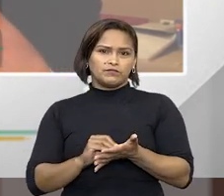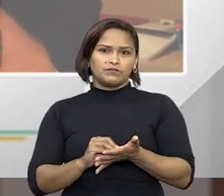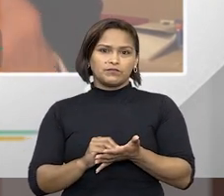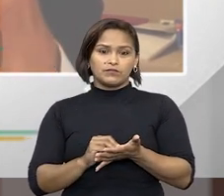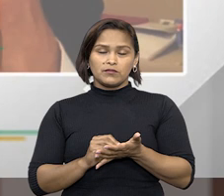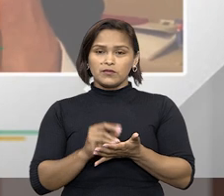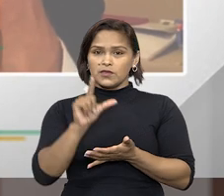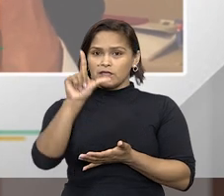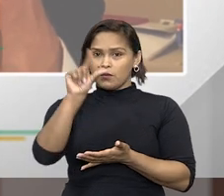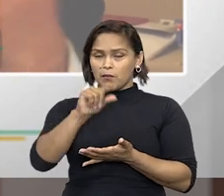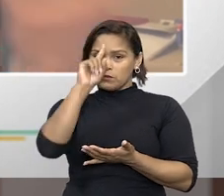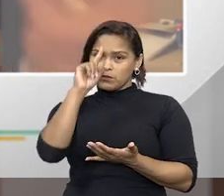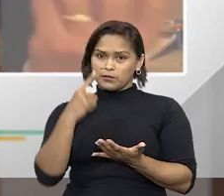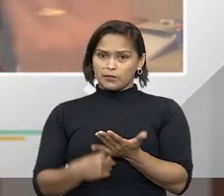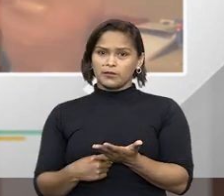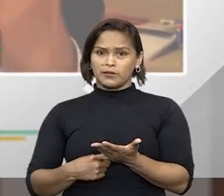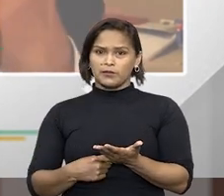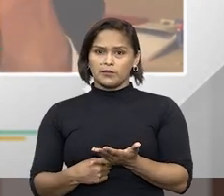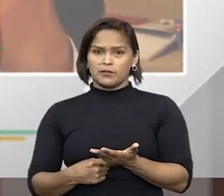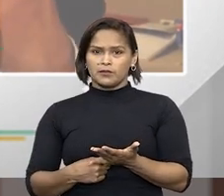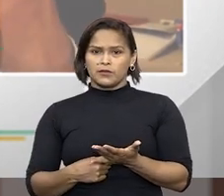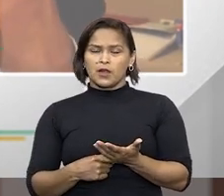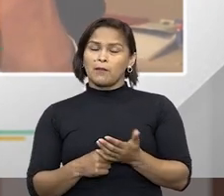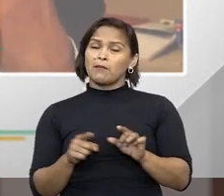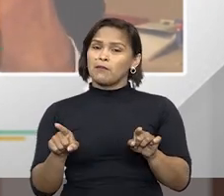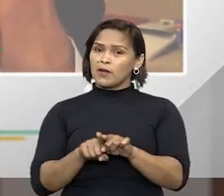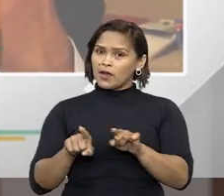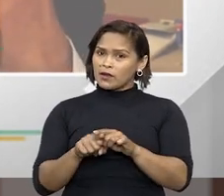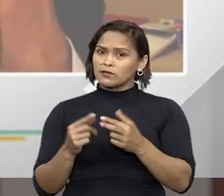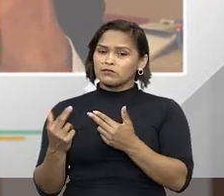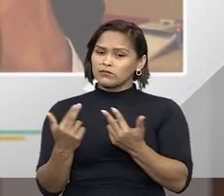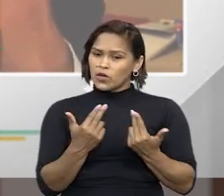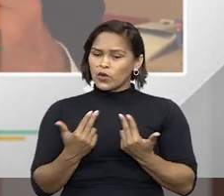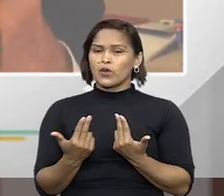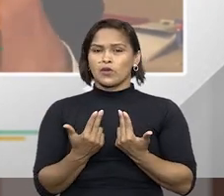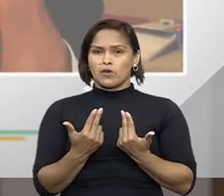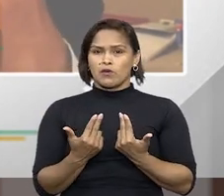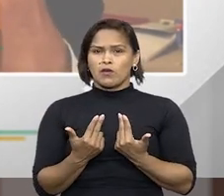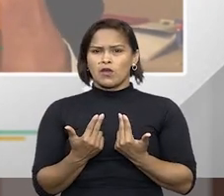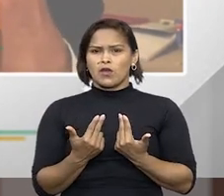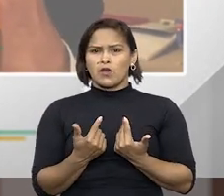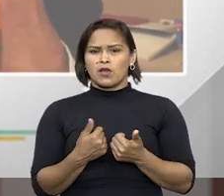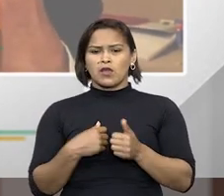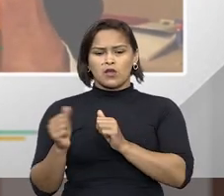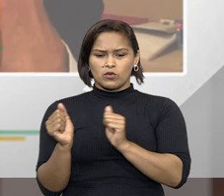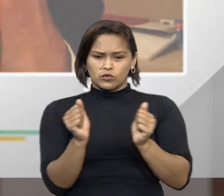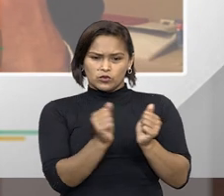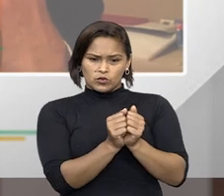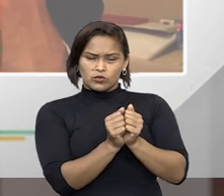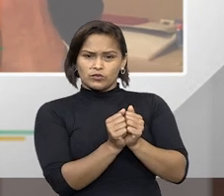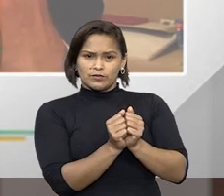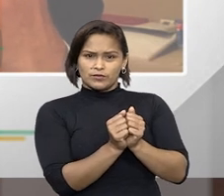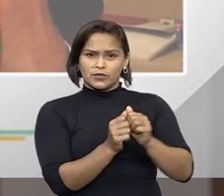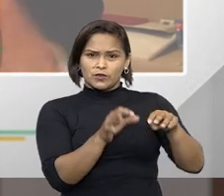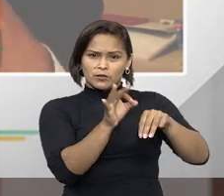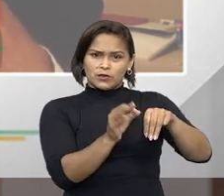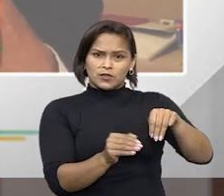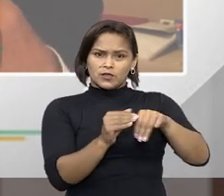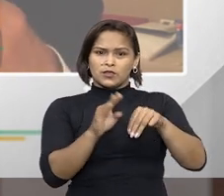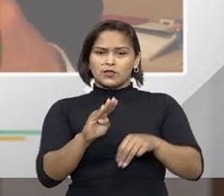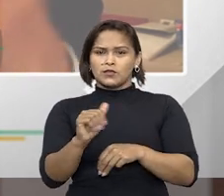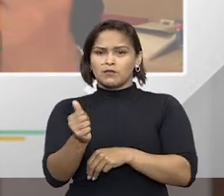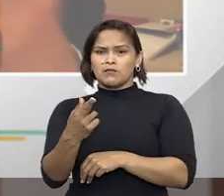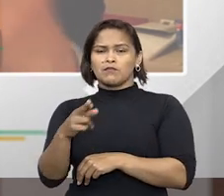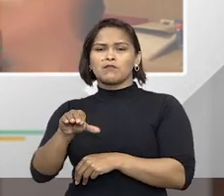essa decisão. Ao mesmo tempo, eu estou ao lado do ministro Barros Monteiro, e